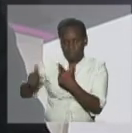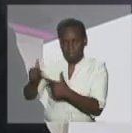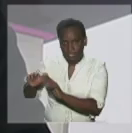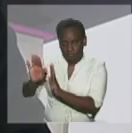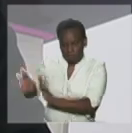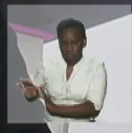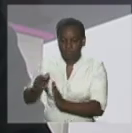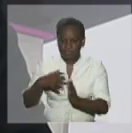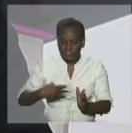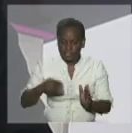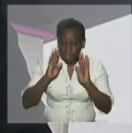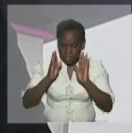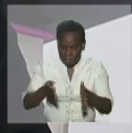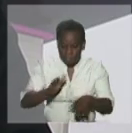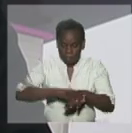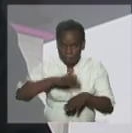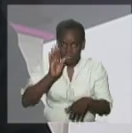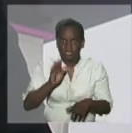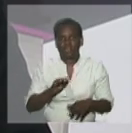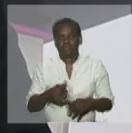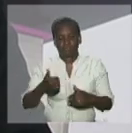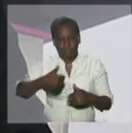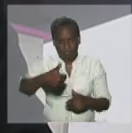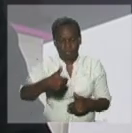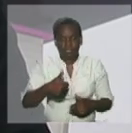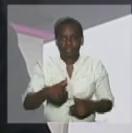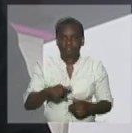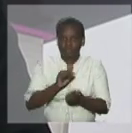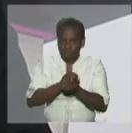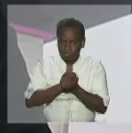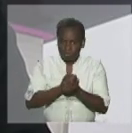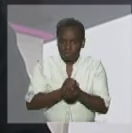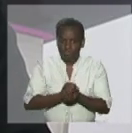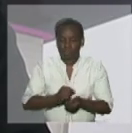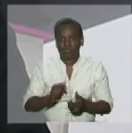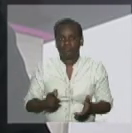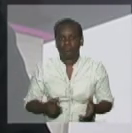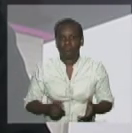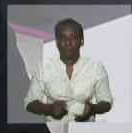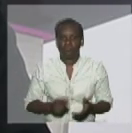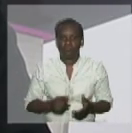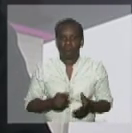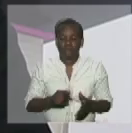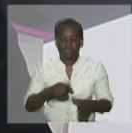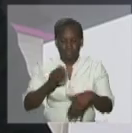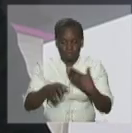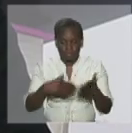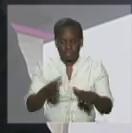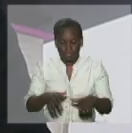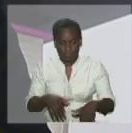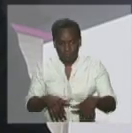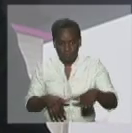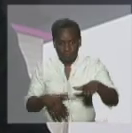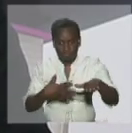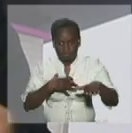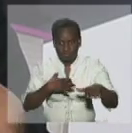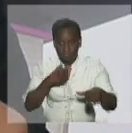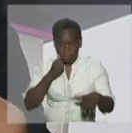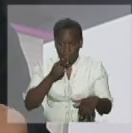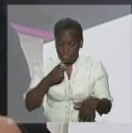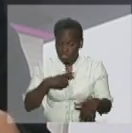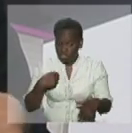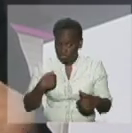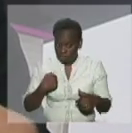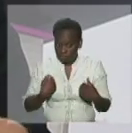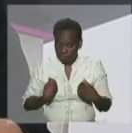reduzir um pouco, né, a jornada de trabalho para estar um pouco mais com ele no início, para que ele pudesse sentir que, olha, eu